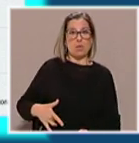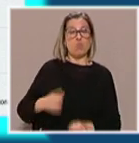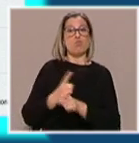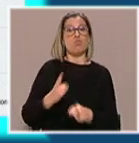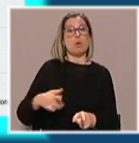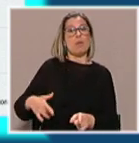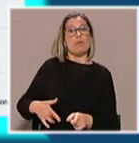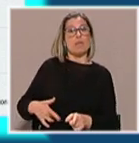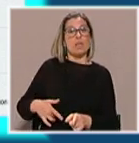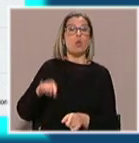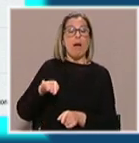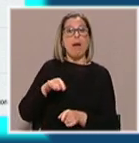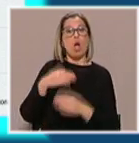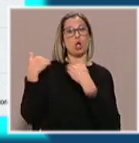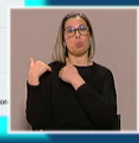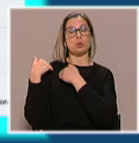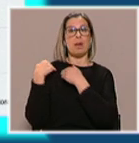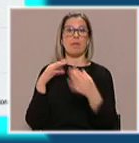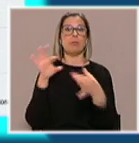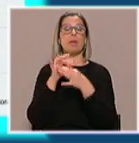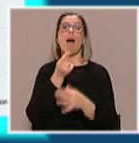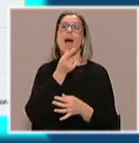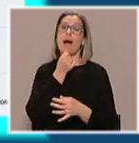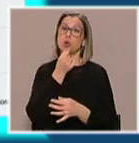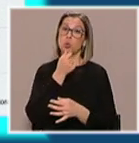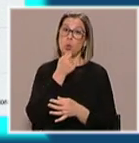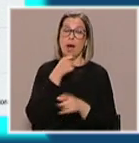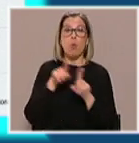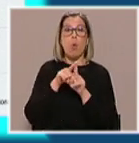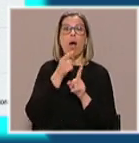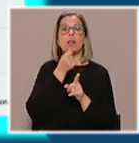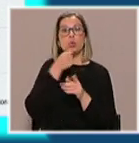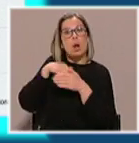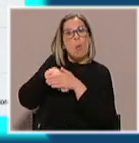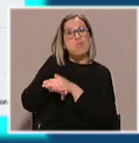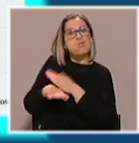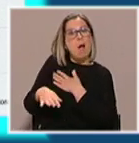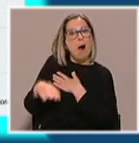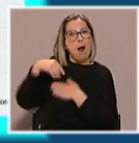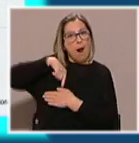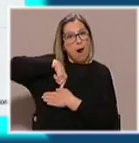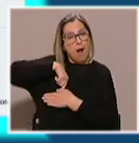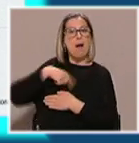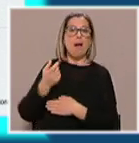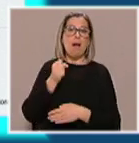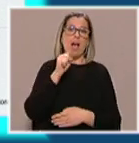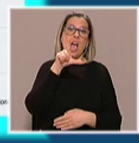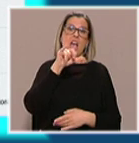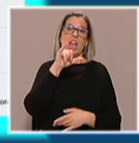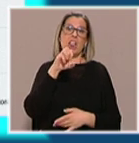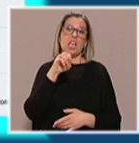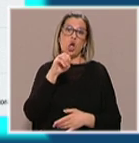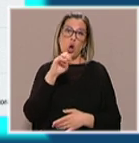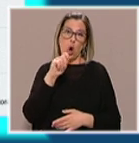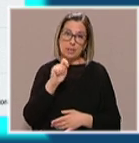responsável por degradar os açúcares, neste caso o nosso açúcar de reserva, que é o glicogênio, em glicose para que